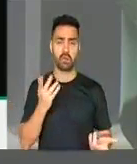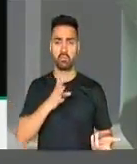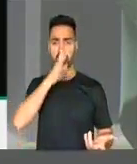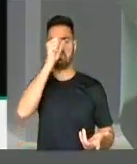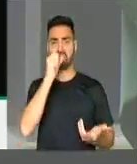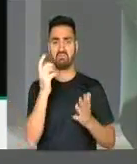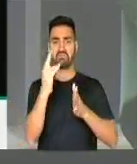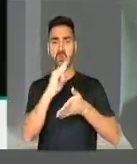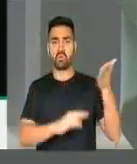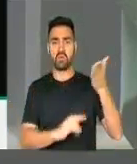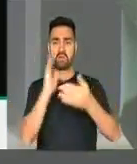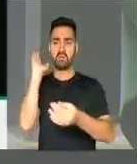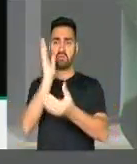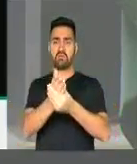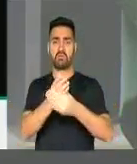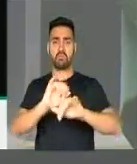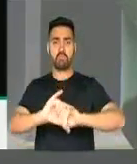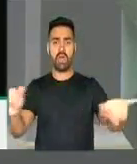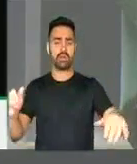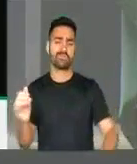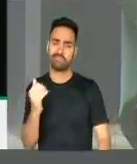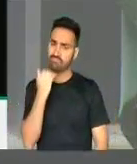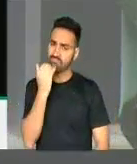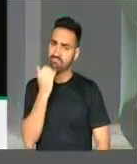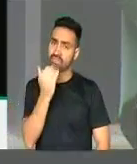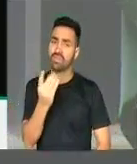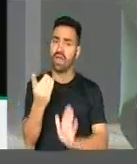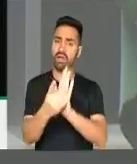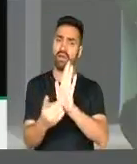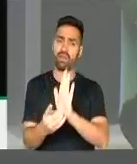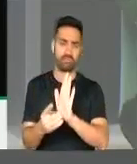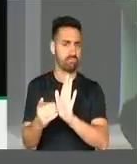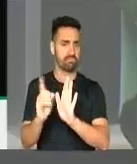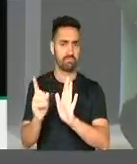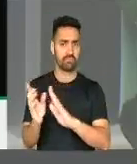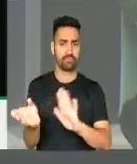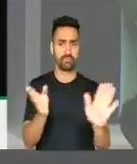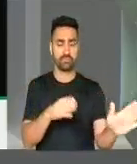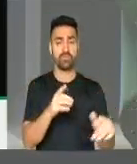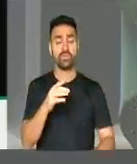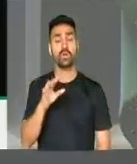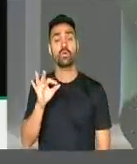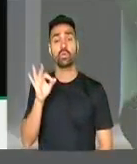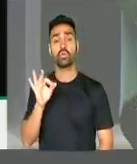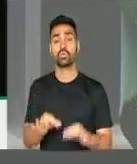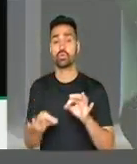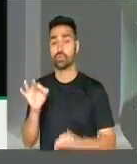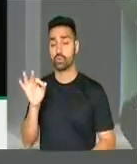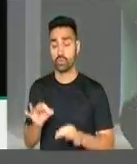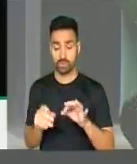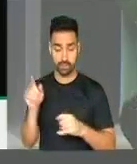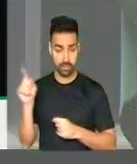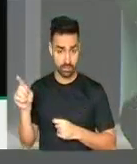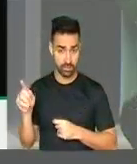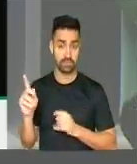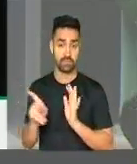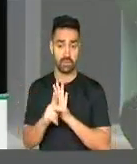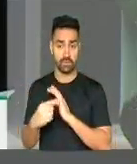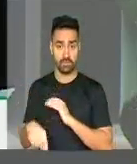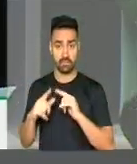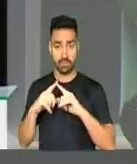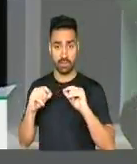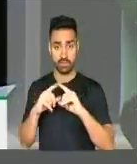na madrugada para o dia. Ainda, o juiz Rolando Espanholo, da 21ª Vara Federal